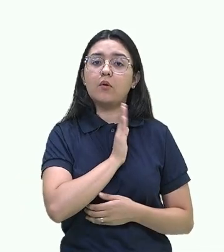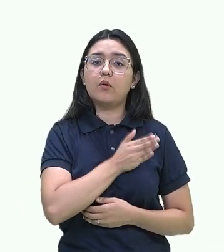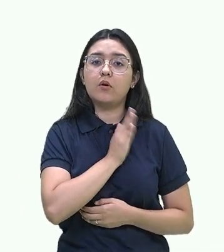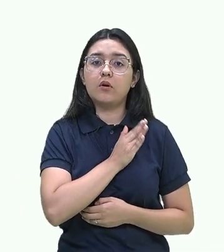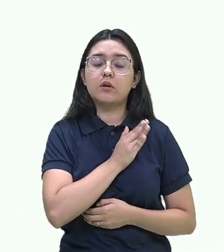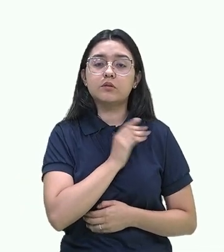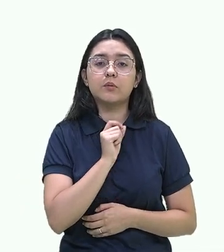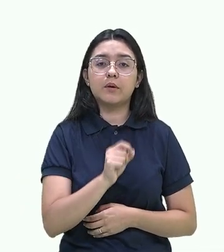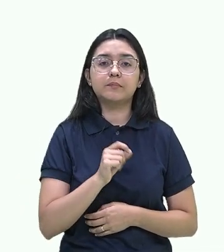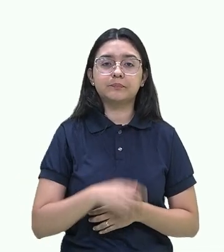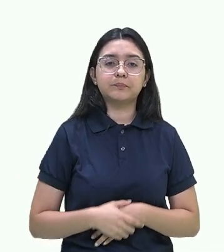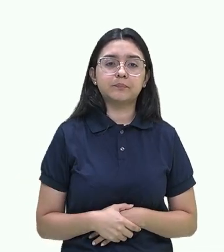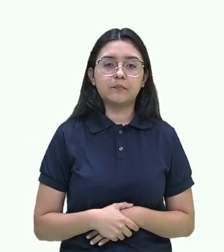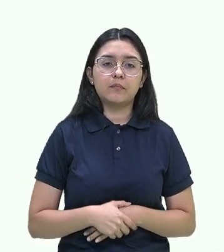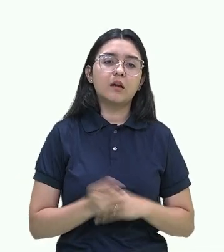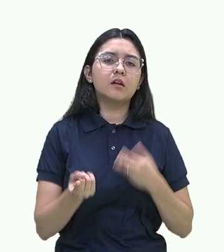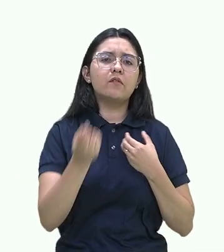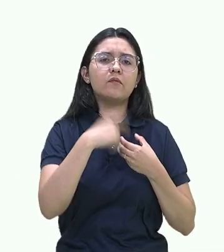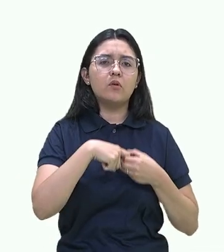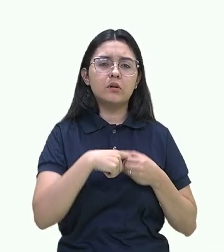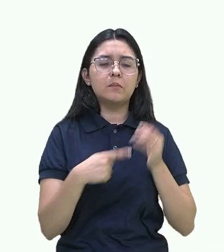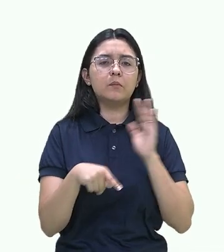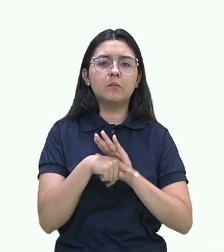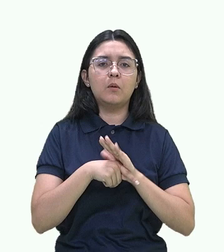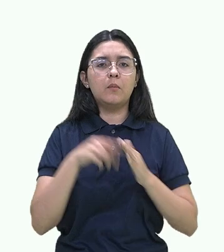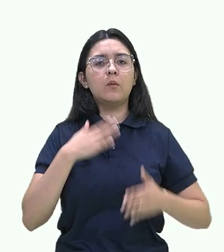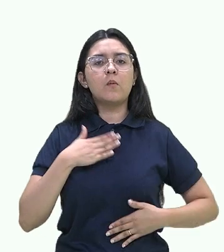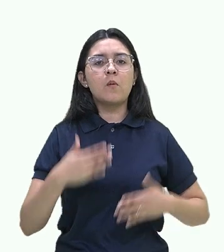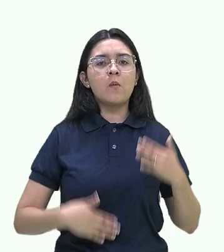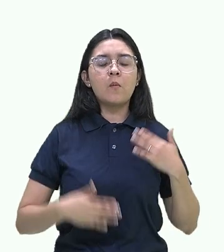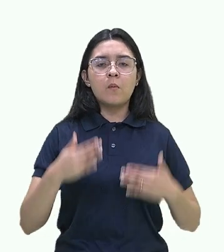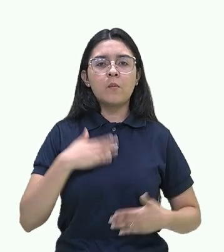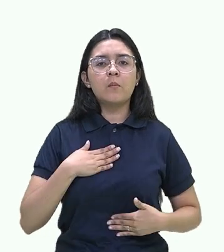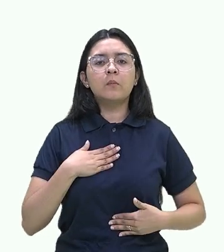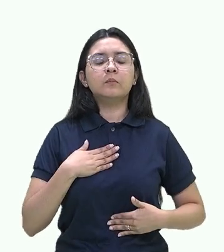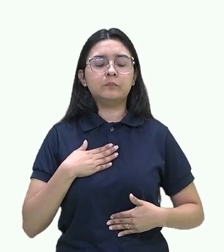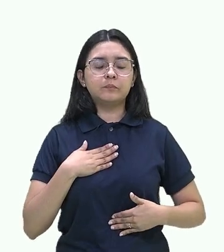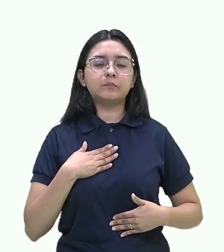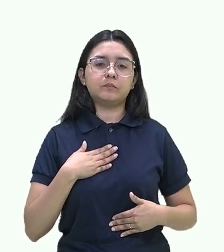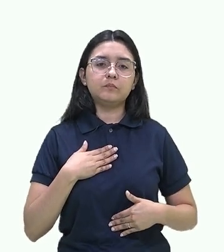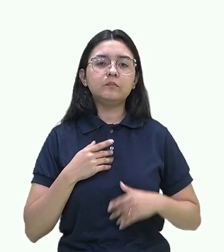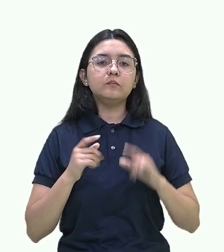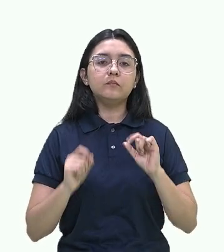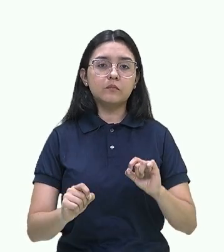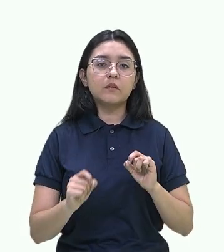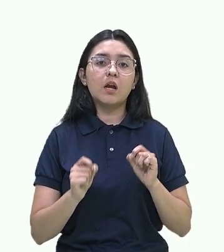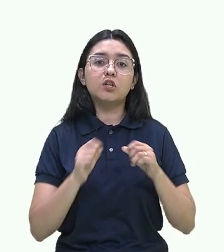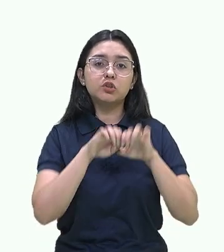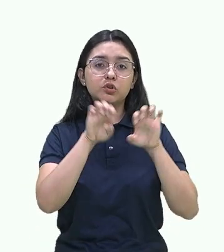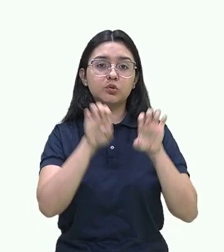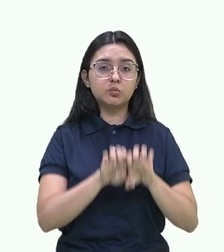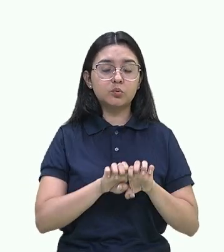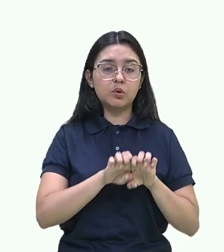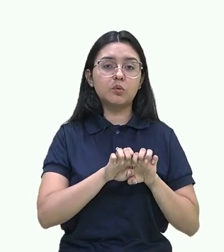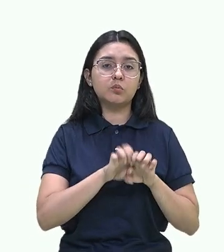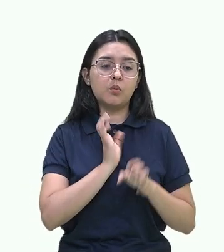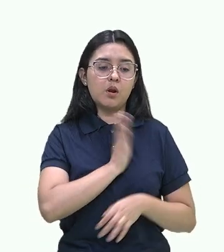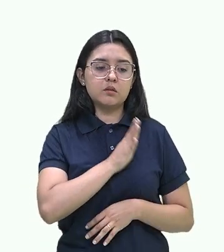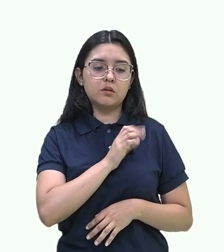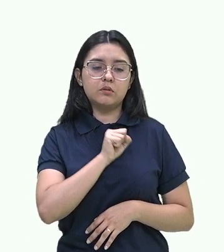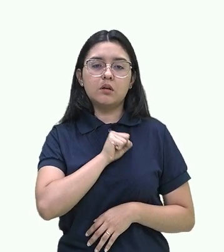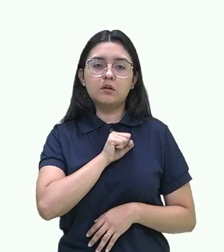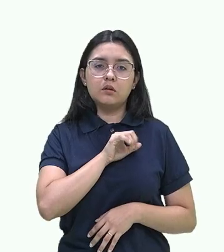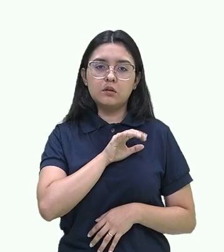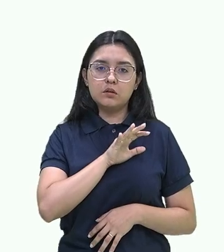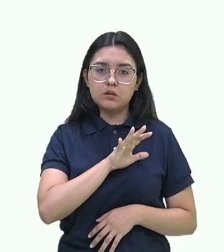está voltando para o corpo, as cavidades do coração estão em relaxamento. E aí